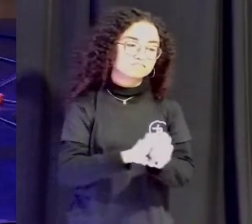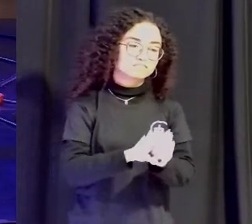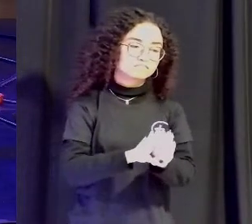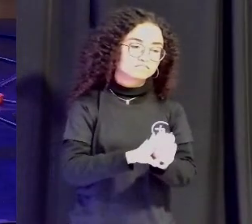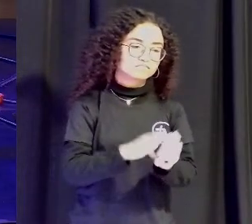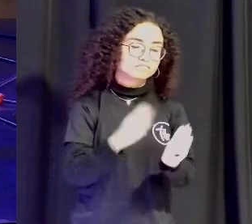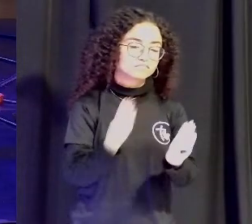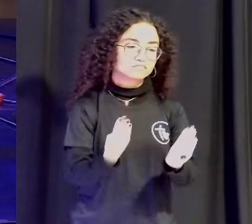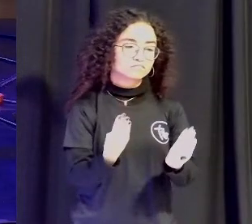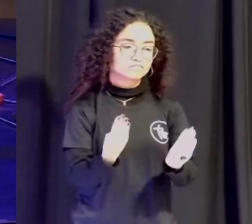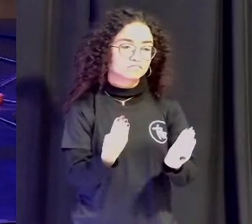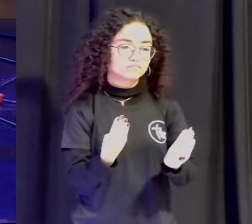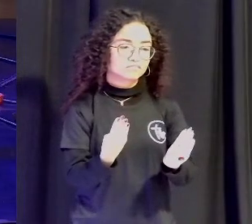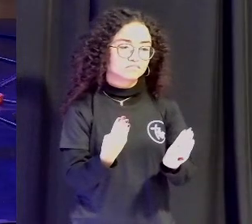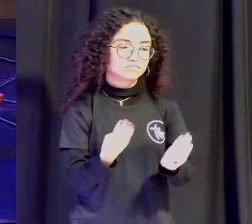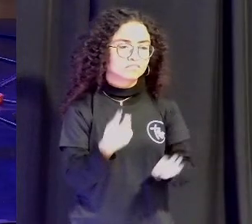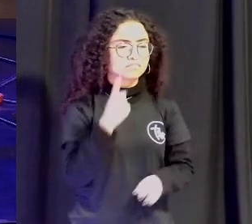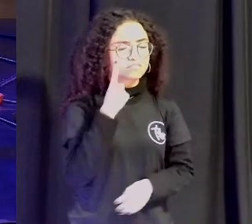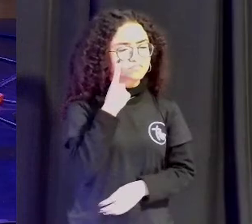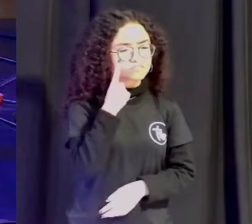Olhe para nós.